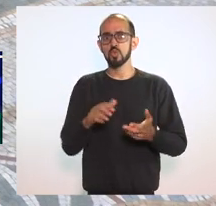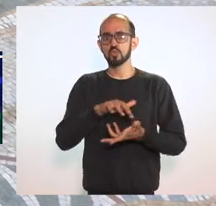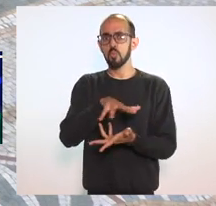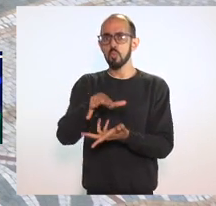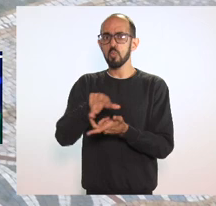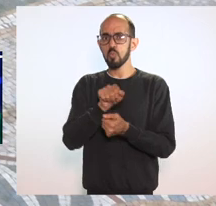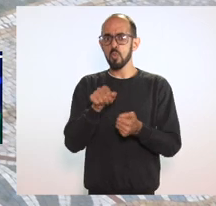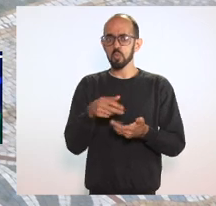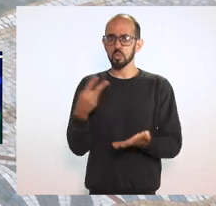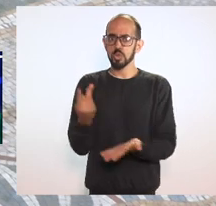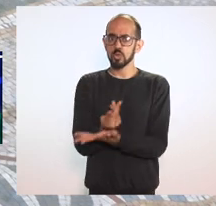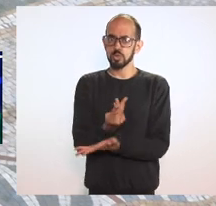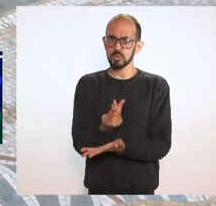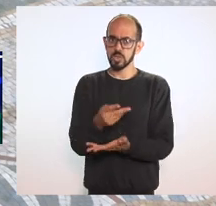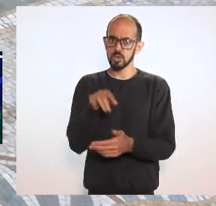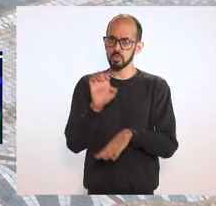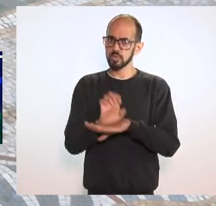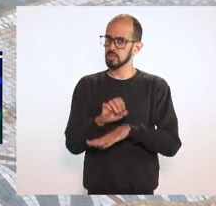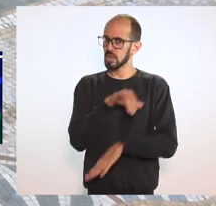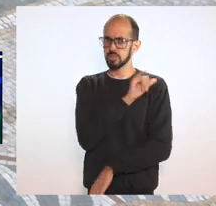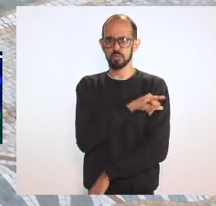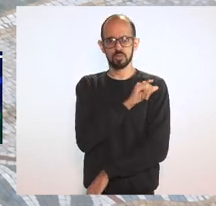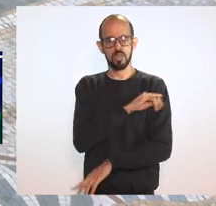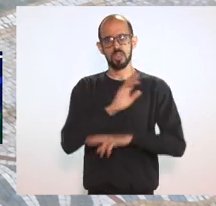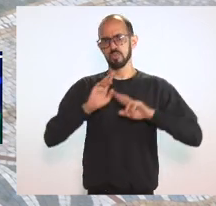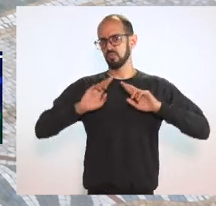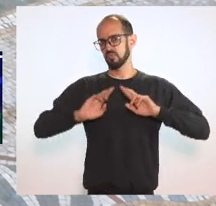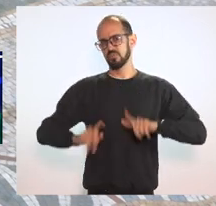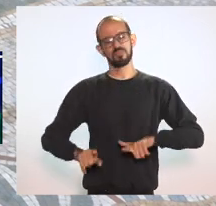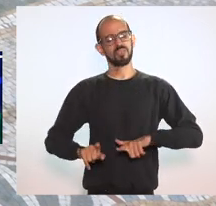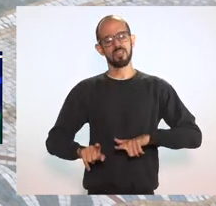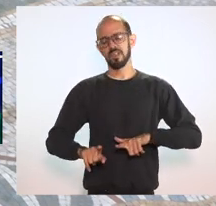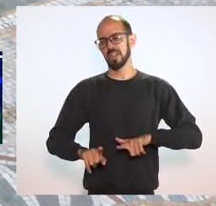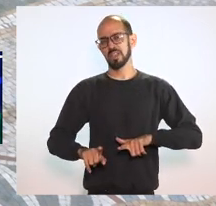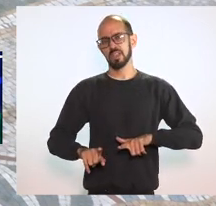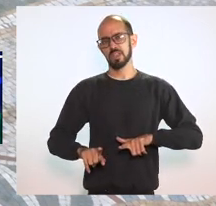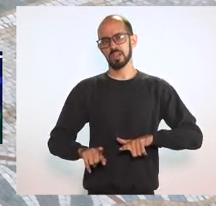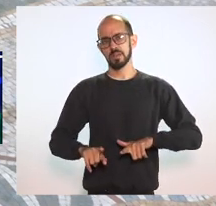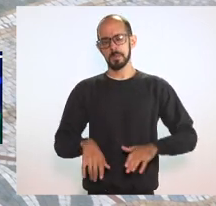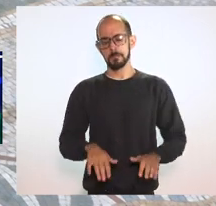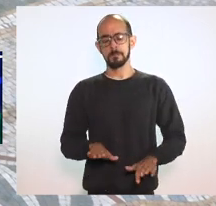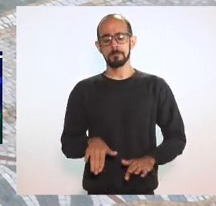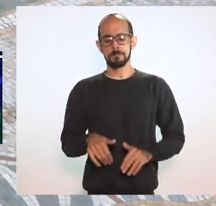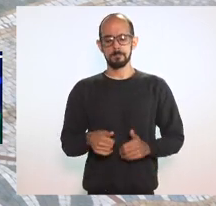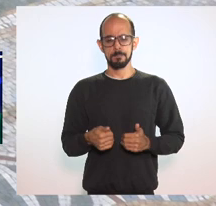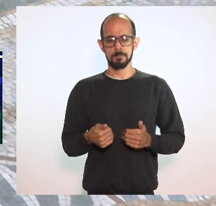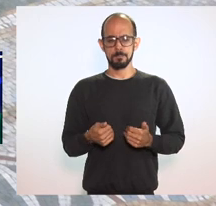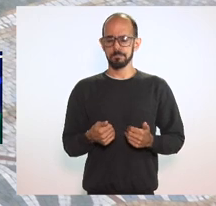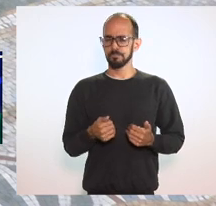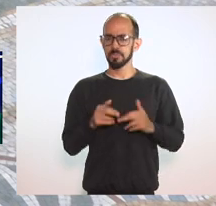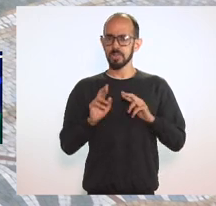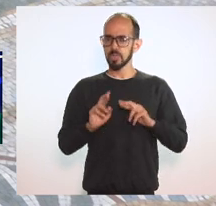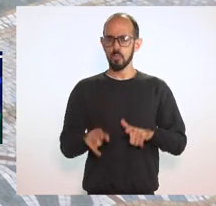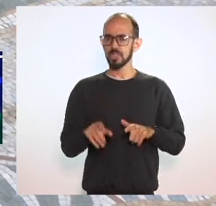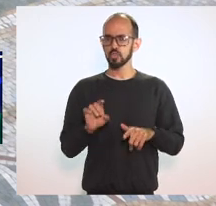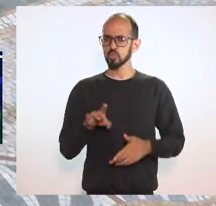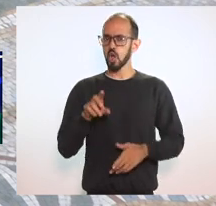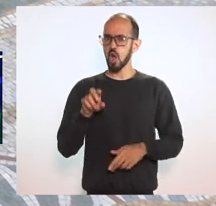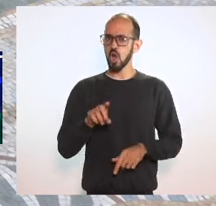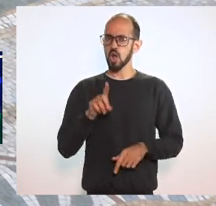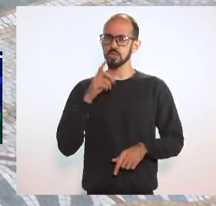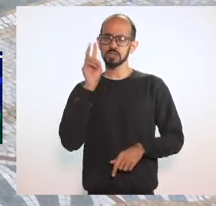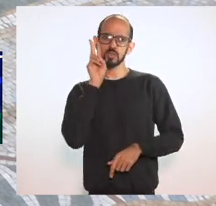mundo vem passando e estado do Rio de Janeiro não é diferente Ah e não só nos dias úteis